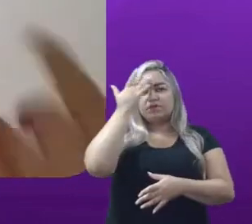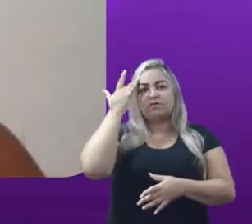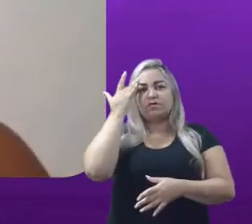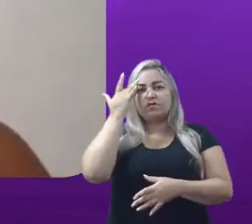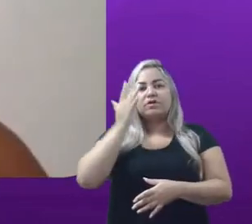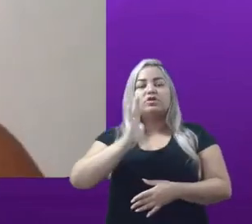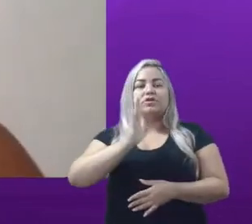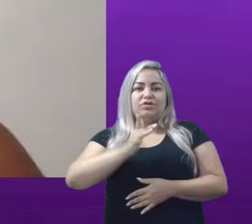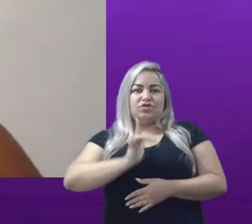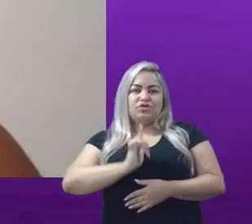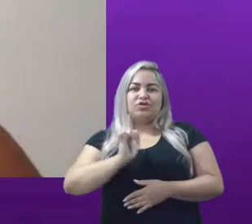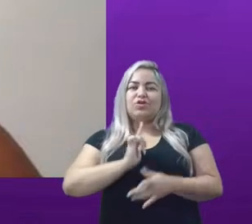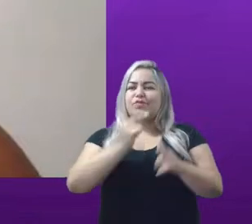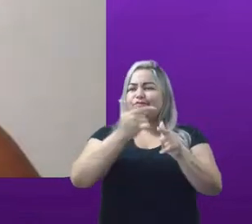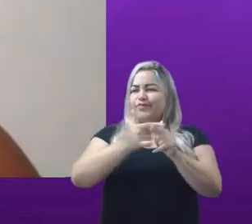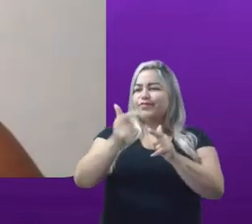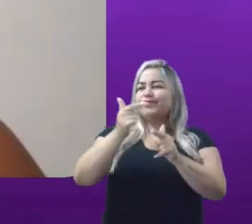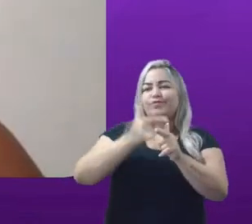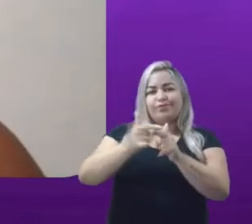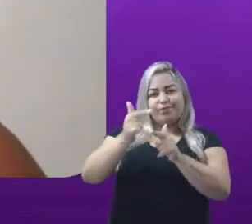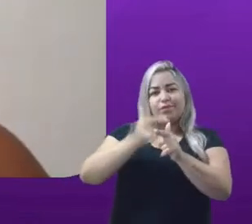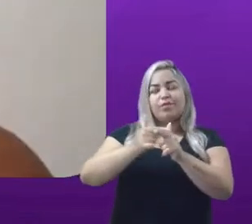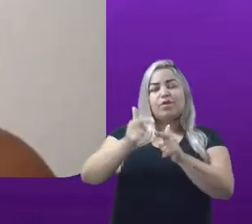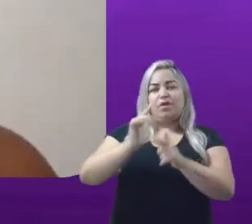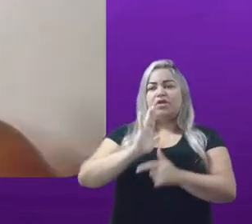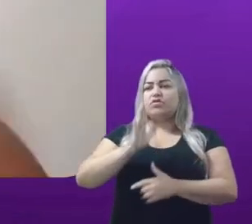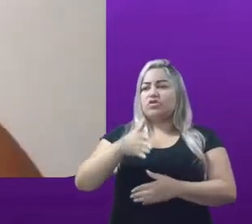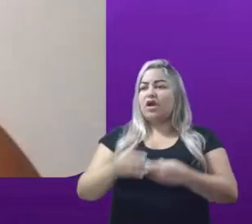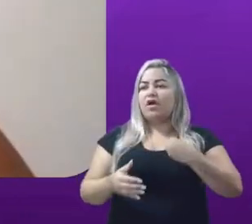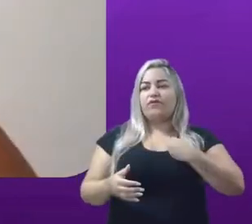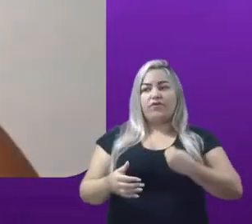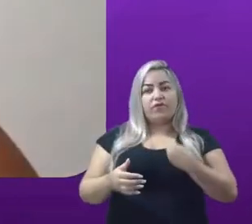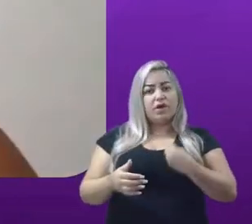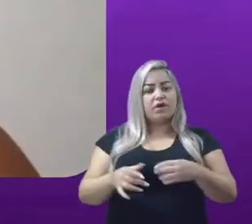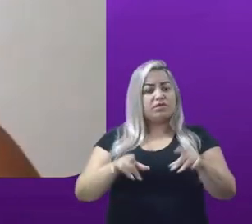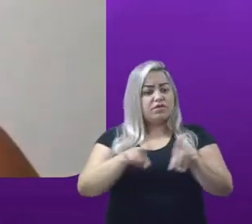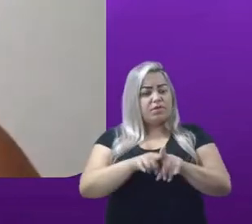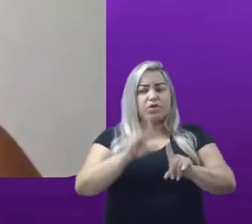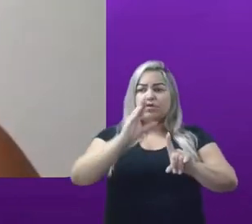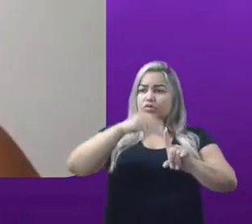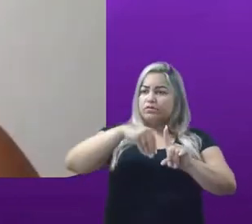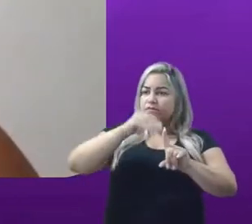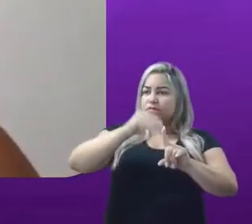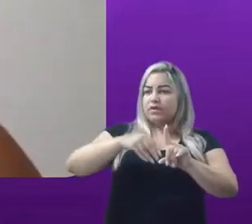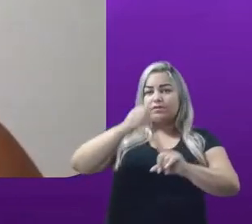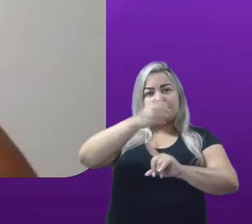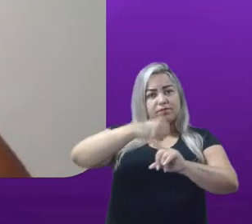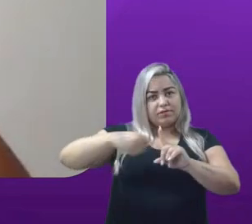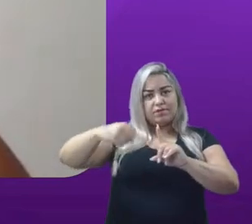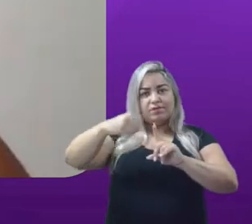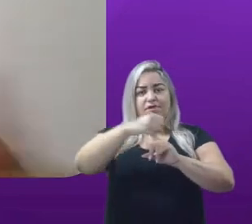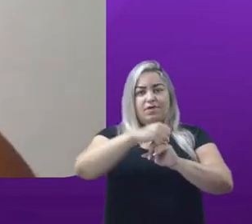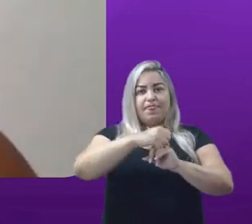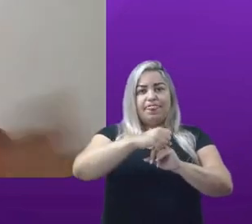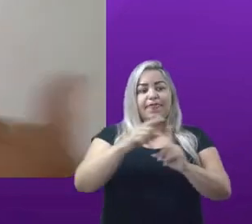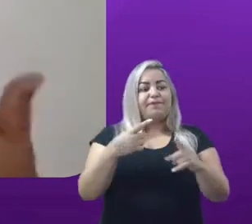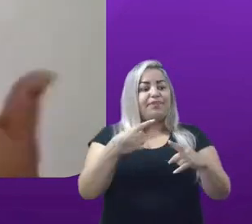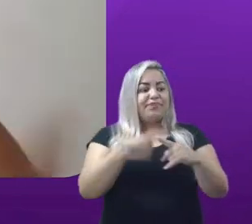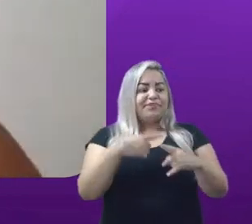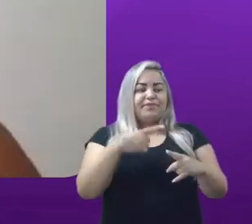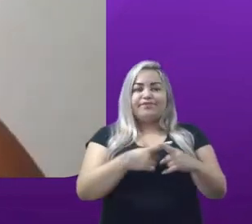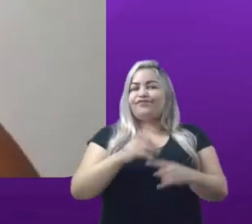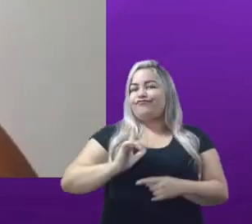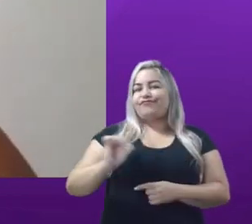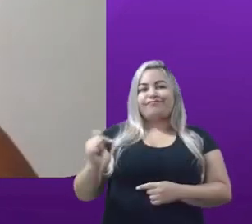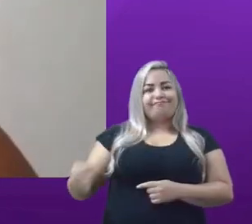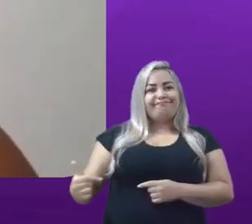elas já tinham problemas, né, elas já viviam em uma situação de vulnerabilidade social, né, porque a maioria delas já não